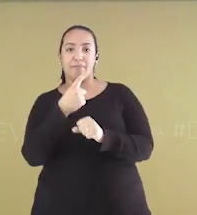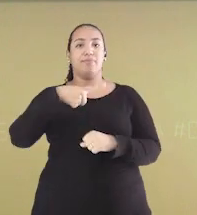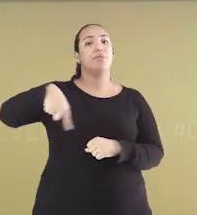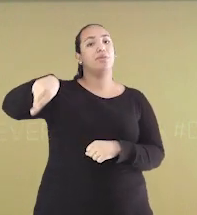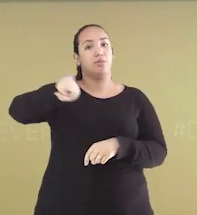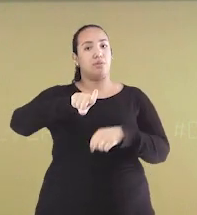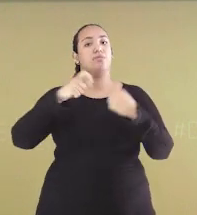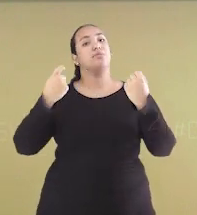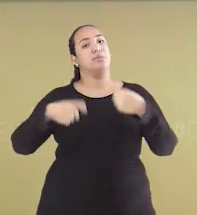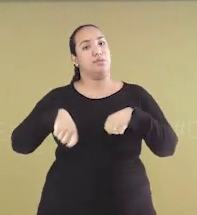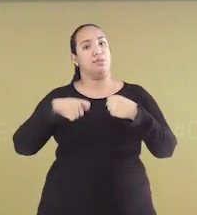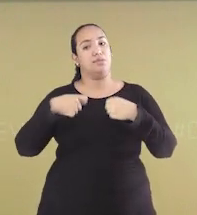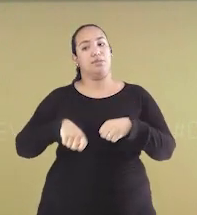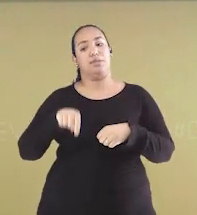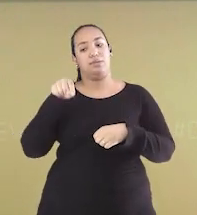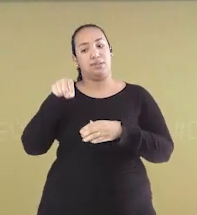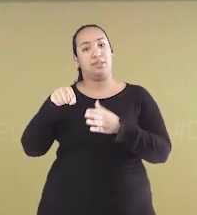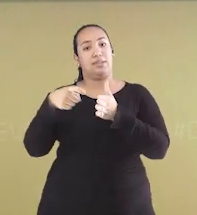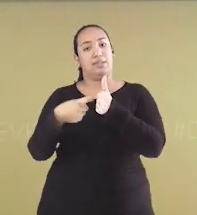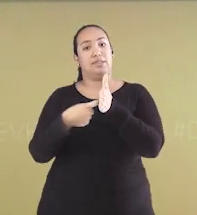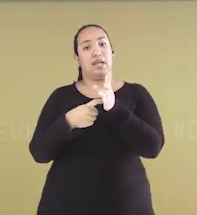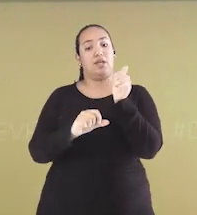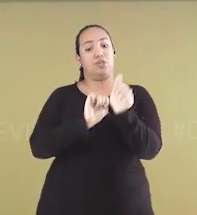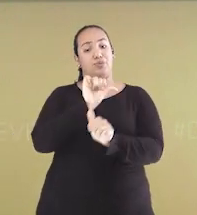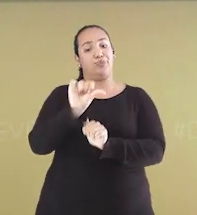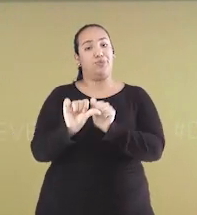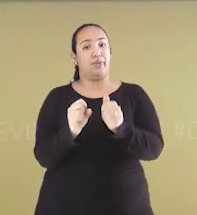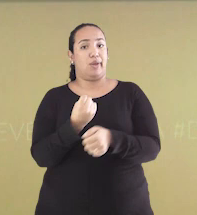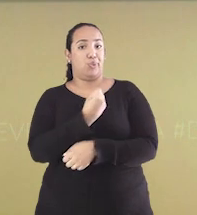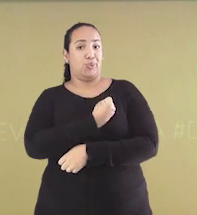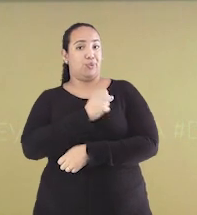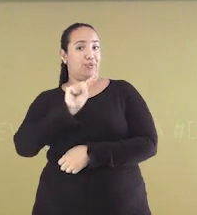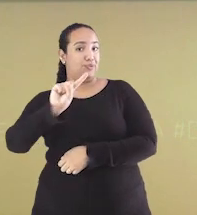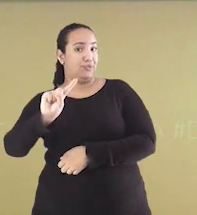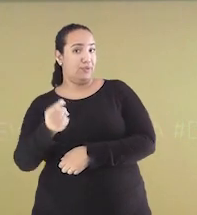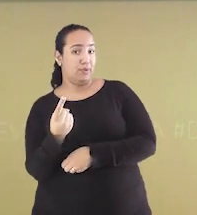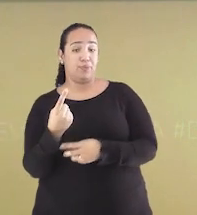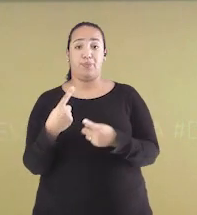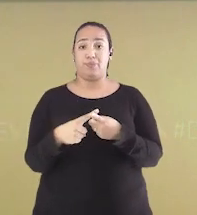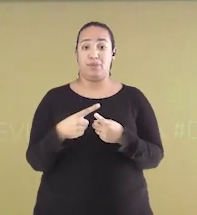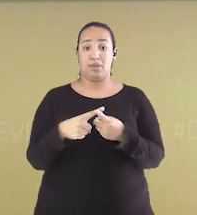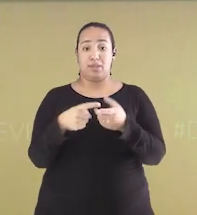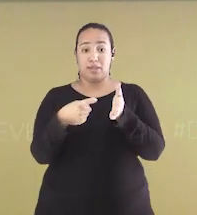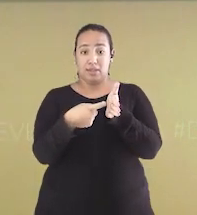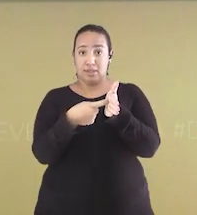vamos precisar transformá-la em um número decimal. Já que ela é dada em